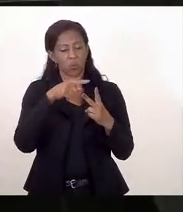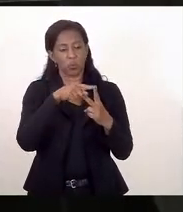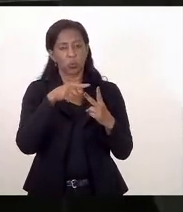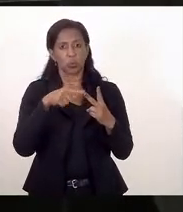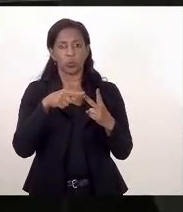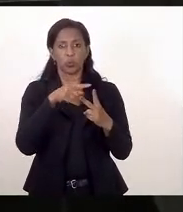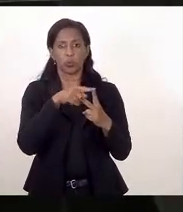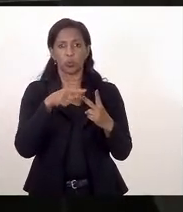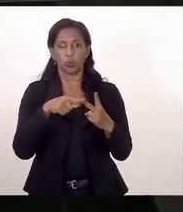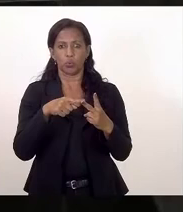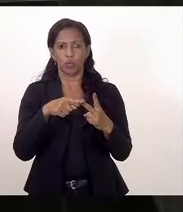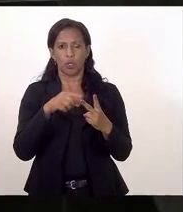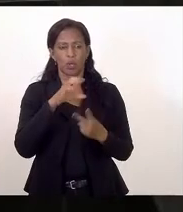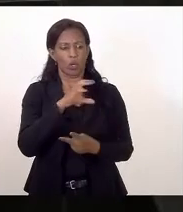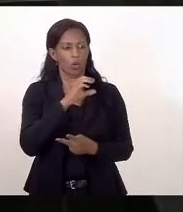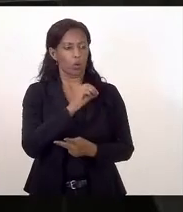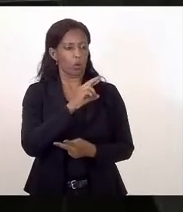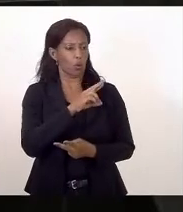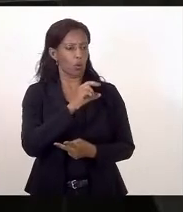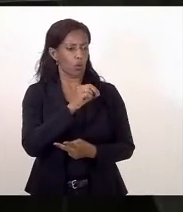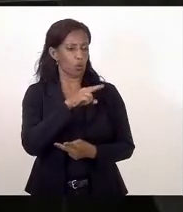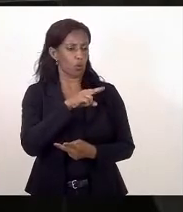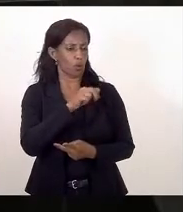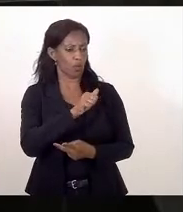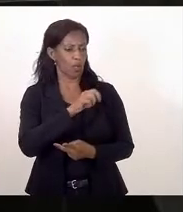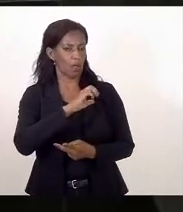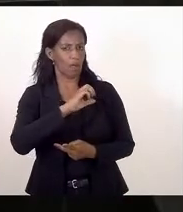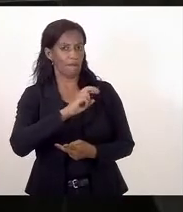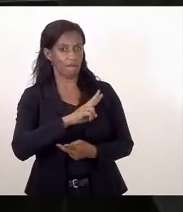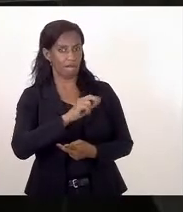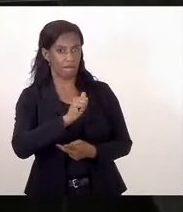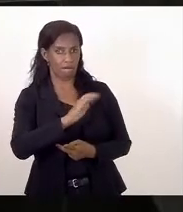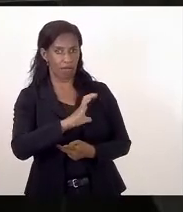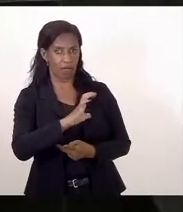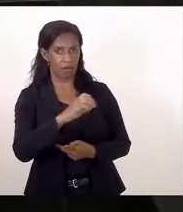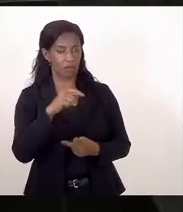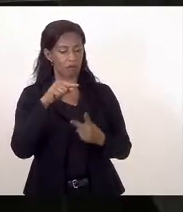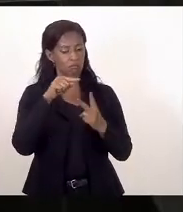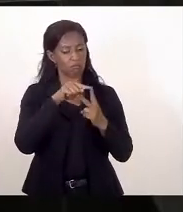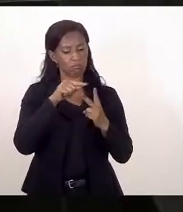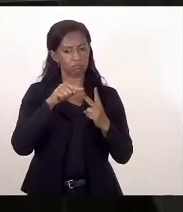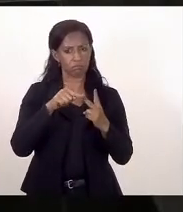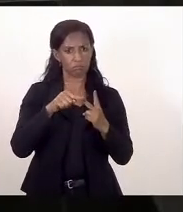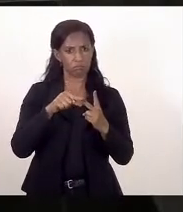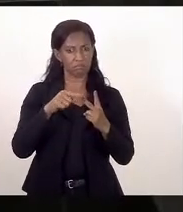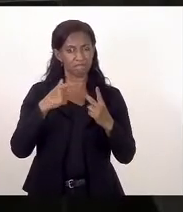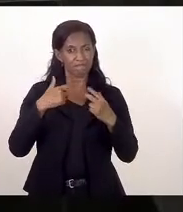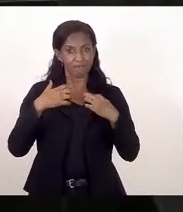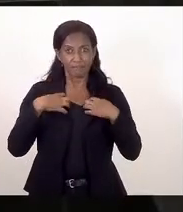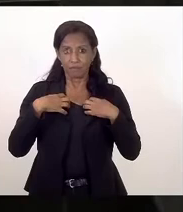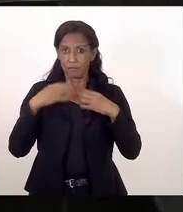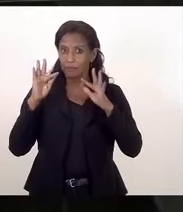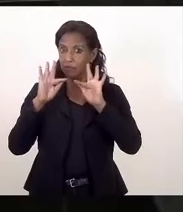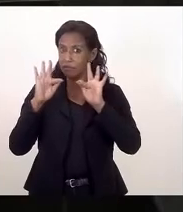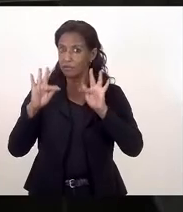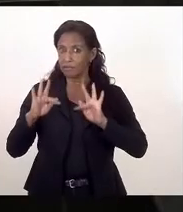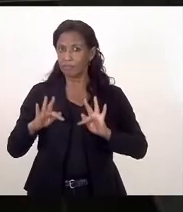de Coronavac. E fiquei muito feliz com isso.